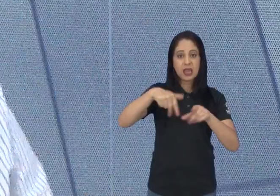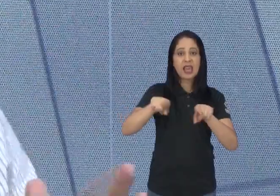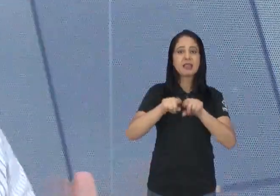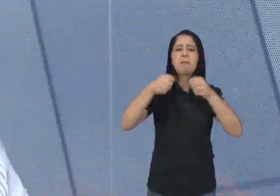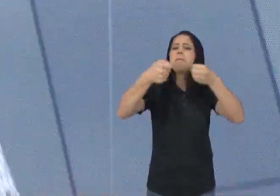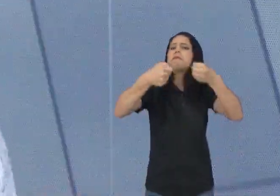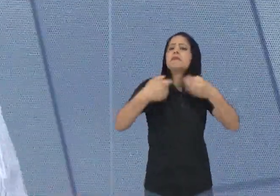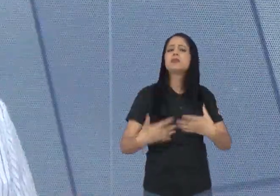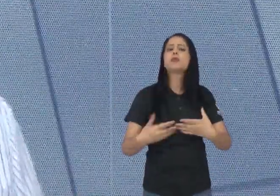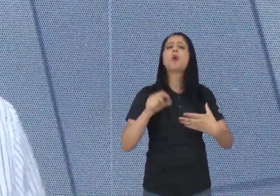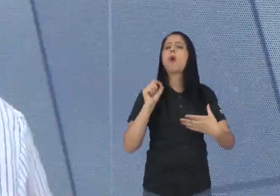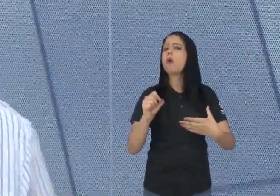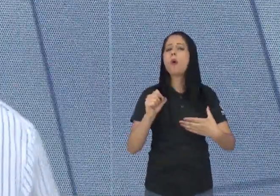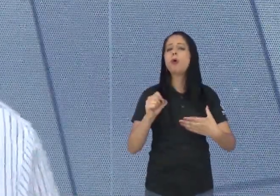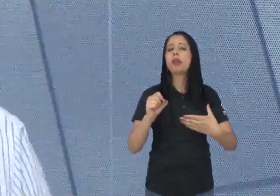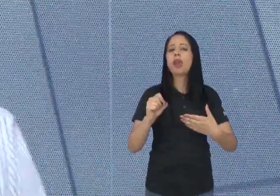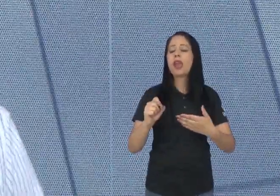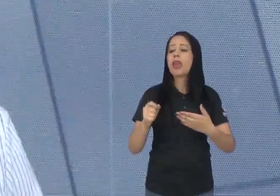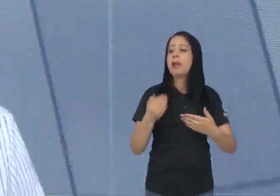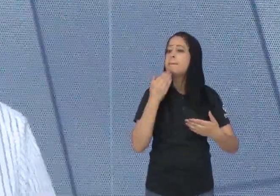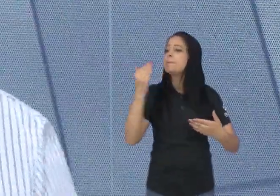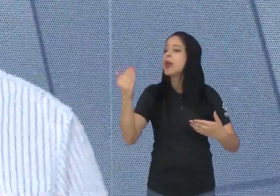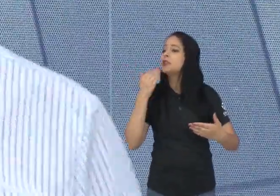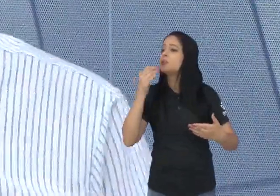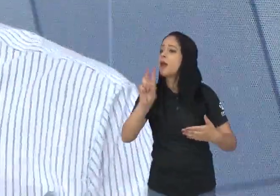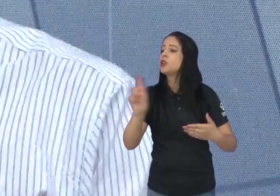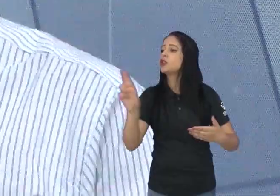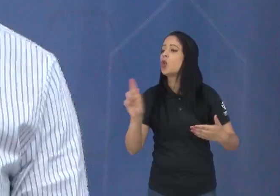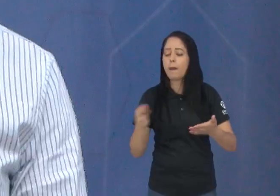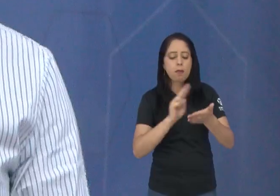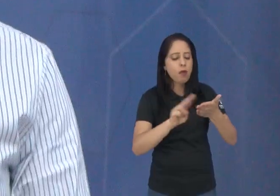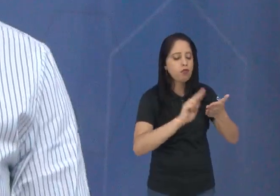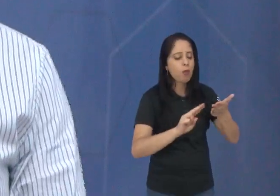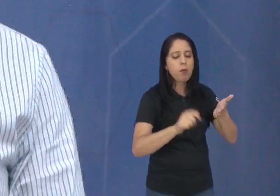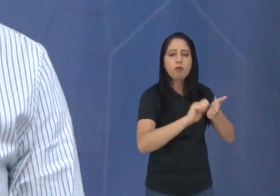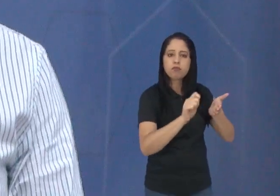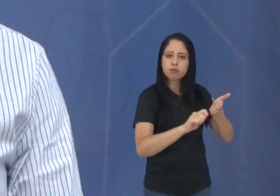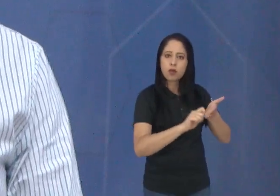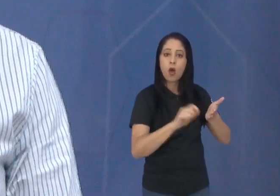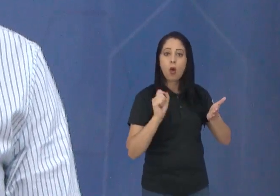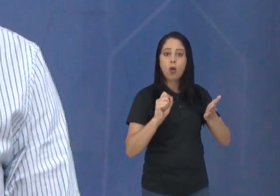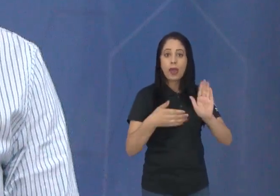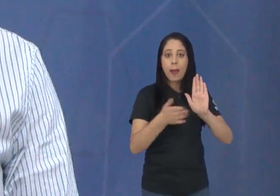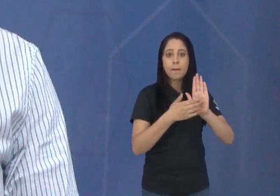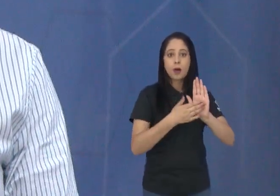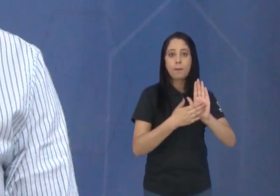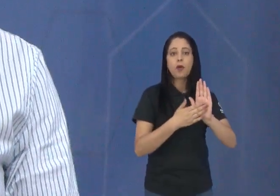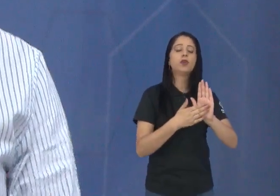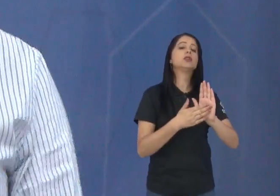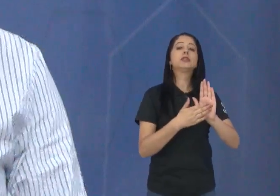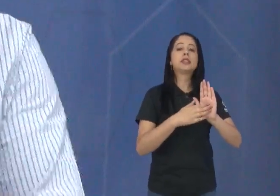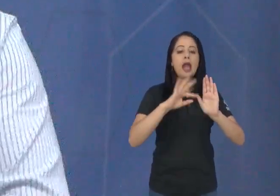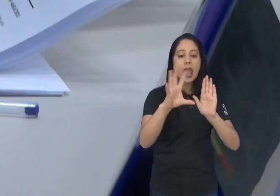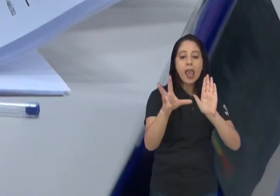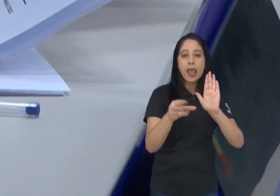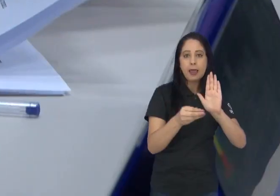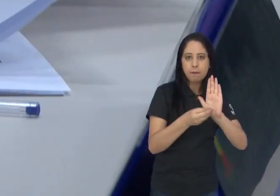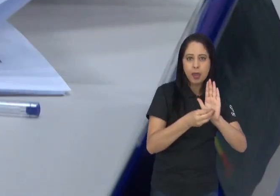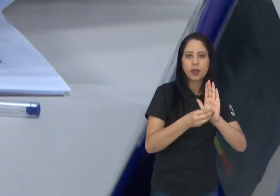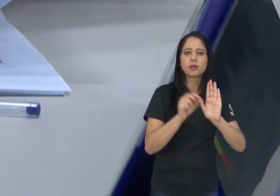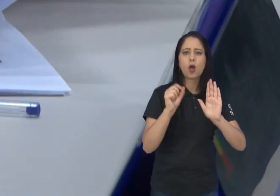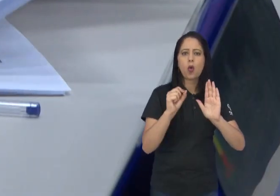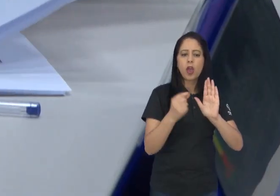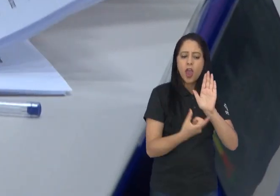assinaturas para uma proposta de emenda à lei orgânica para a instituição da chamada emenda impositiva.